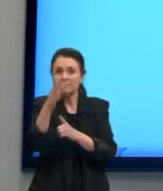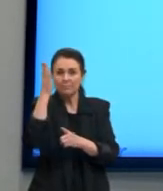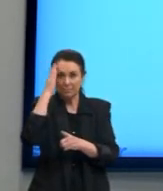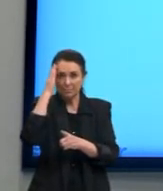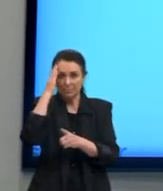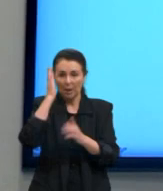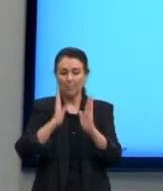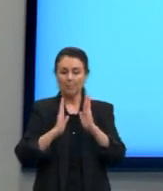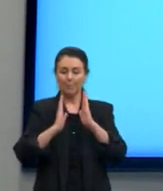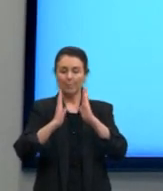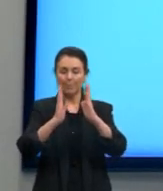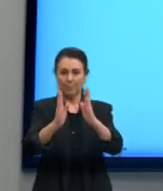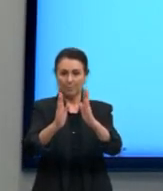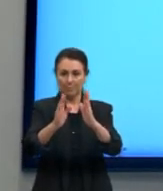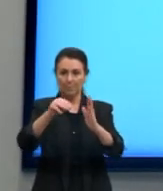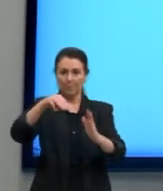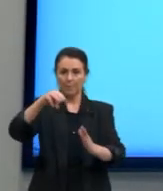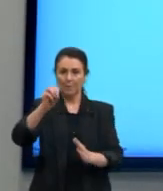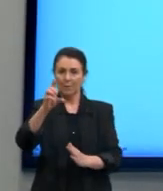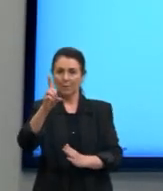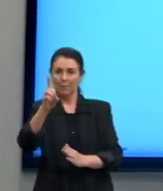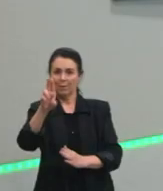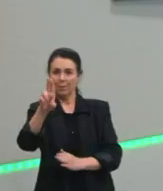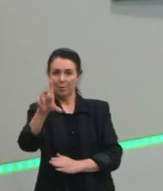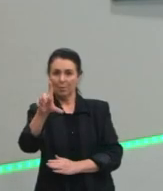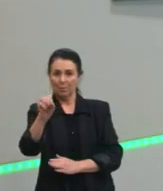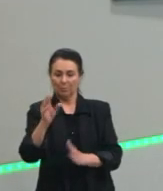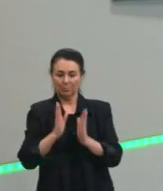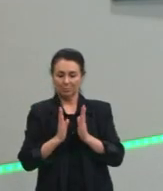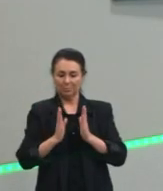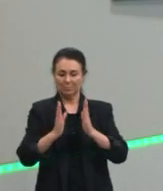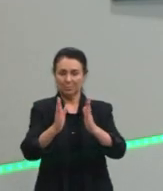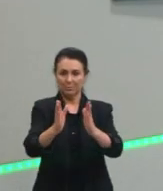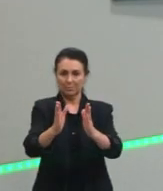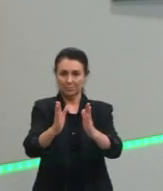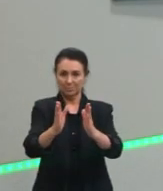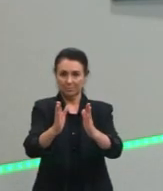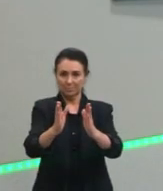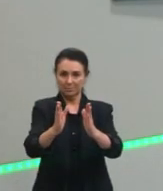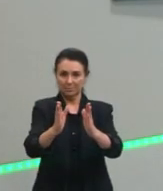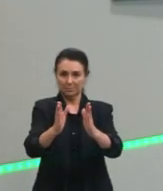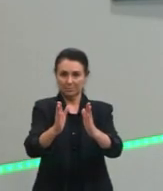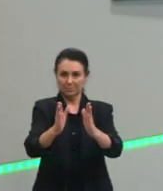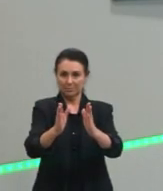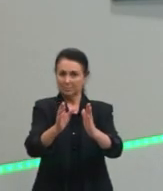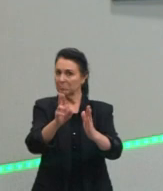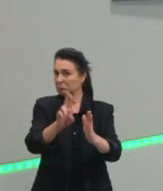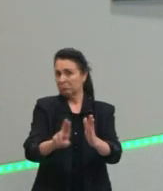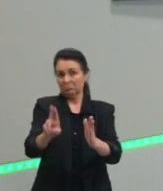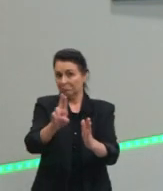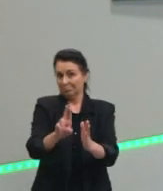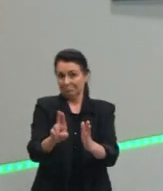módulo talvez não seja uma palavra que vocês estão muito muito acostumados a utilizar Mas se vocês